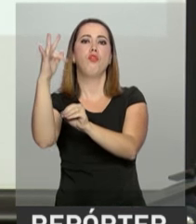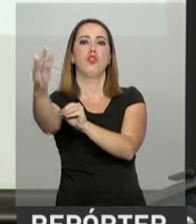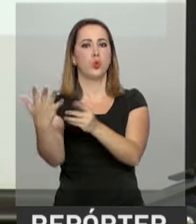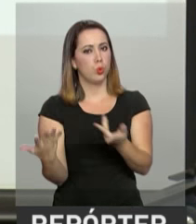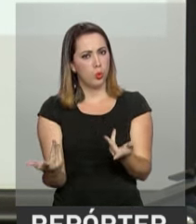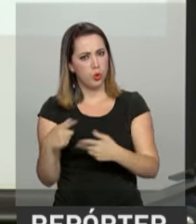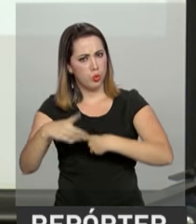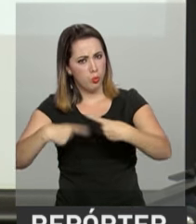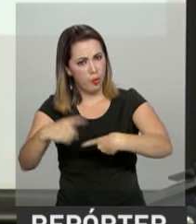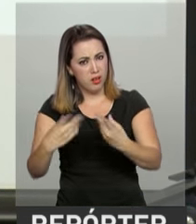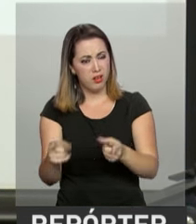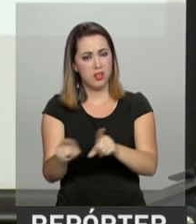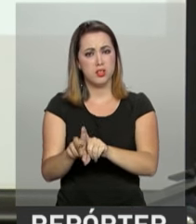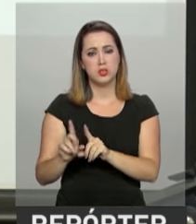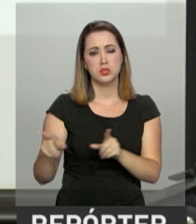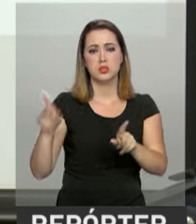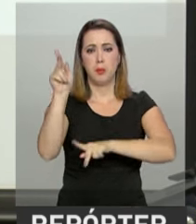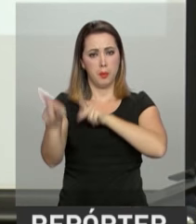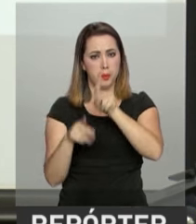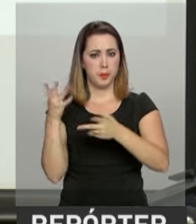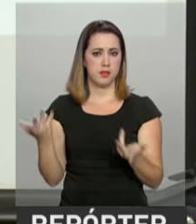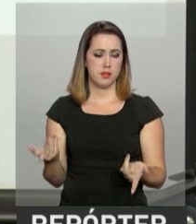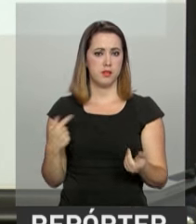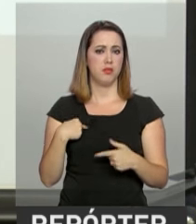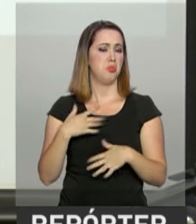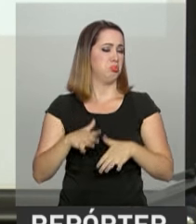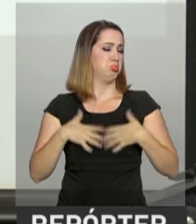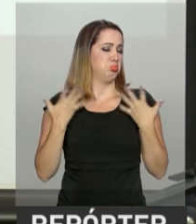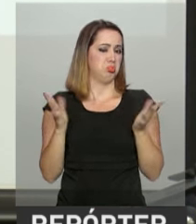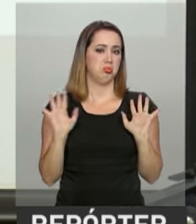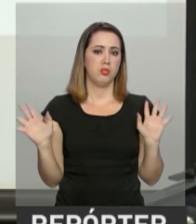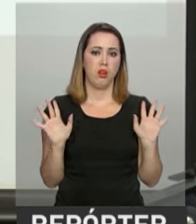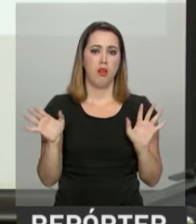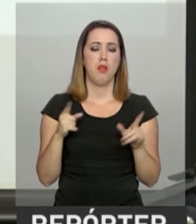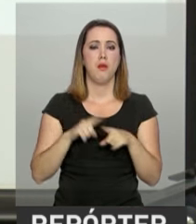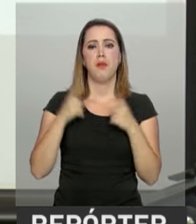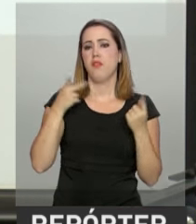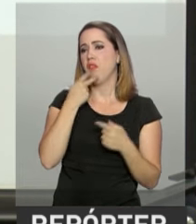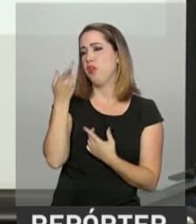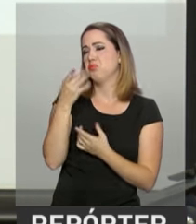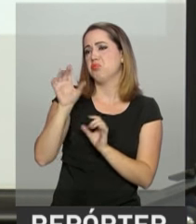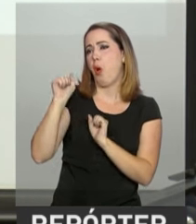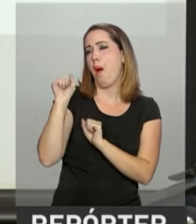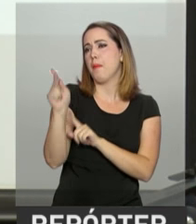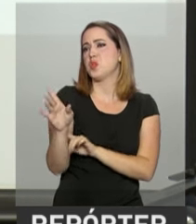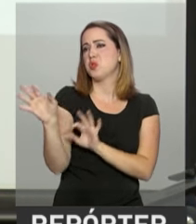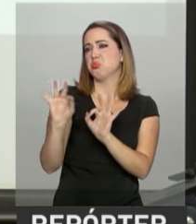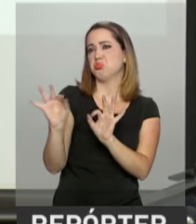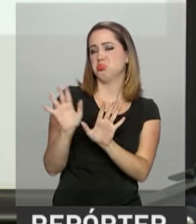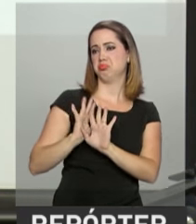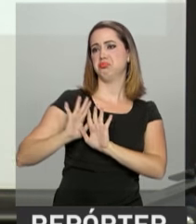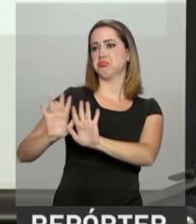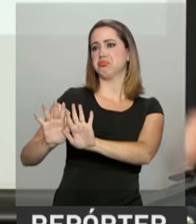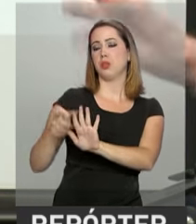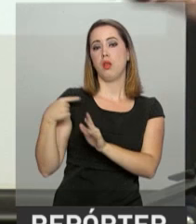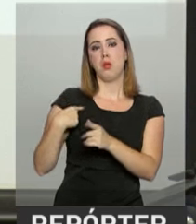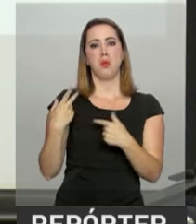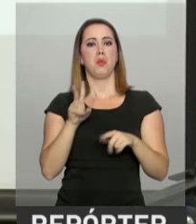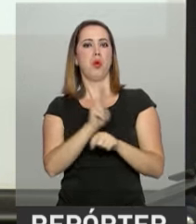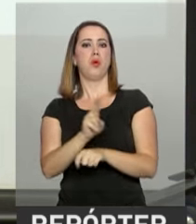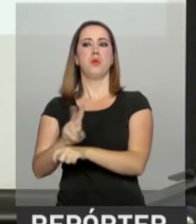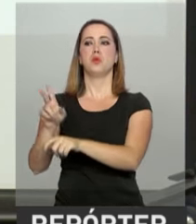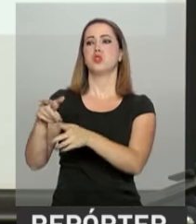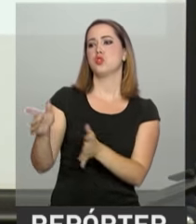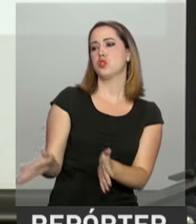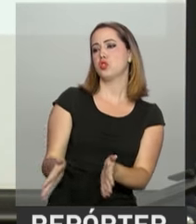de políticos e de brasileiros. Para mim seria extremamente confortável que eu dissesse, não, Previdência não mexo não, porque eu estou aqui para